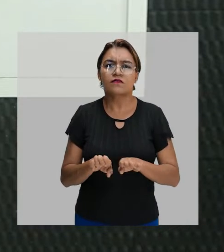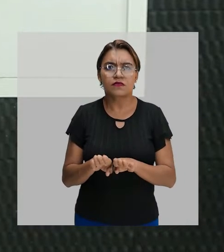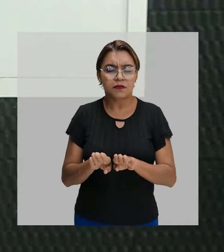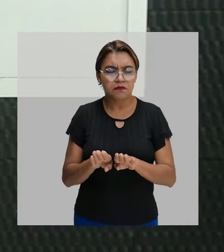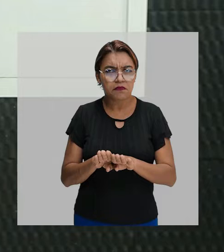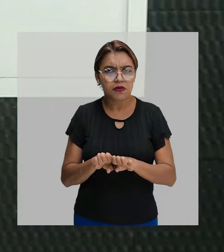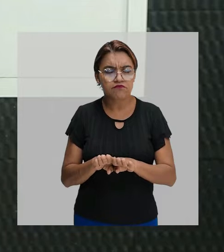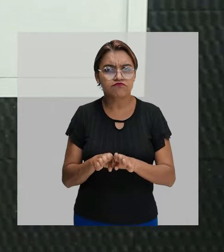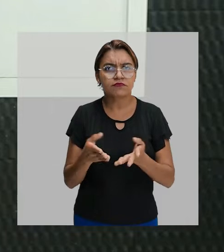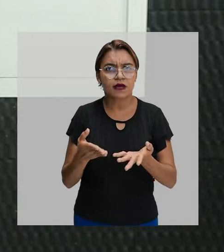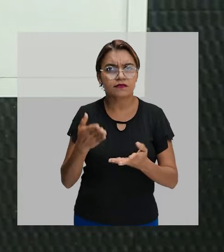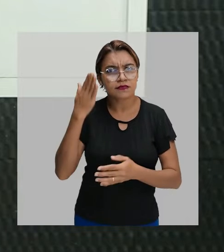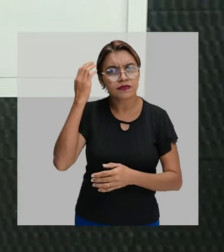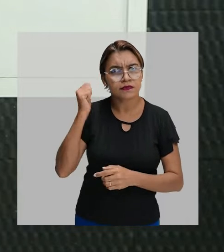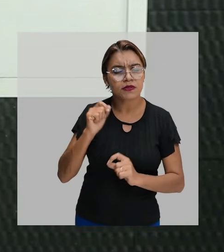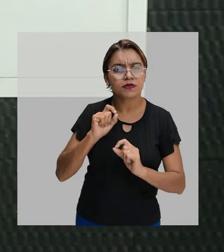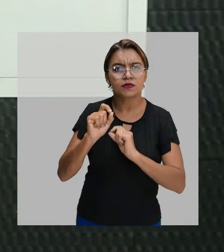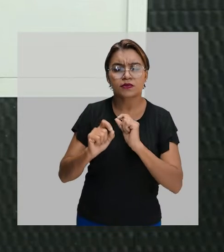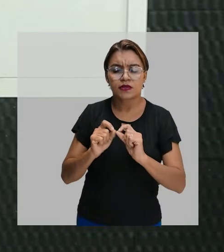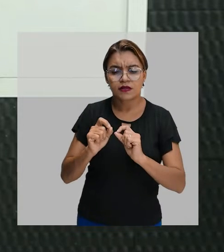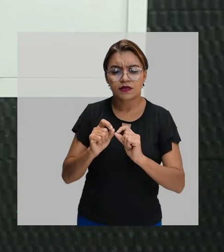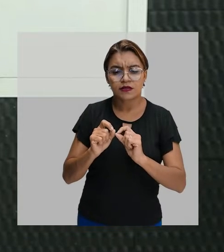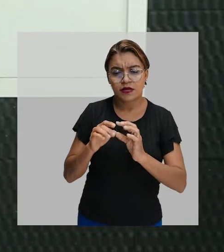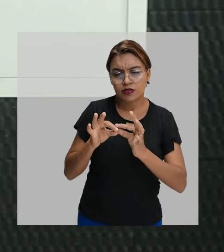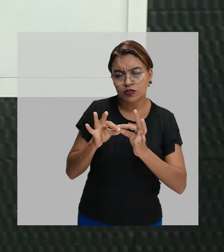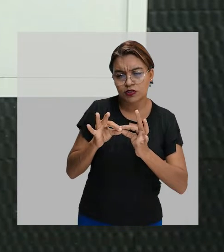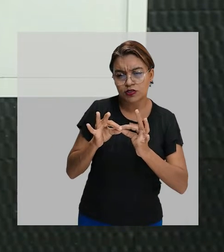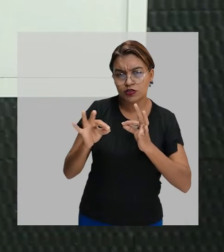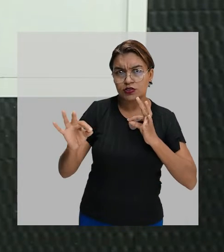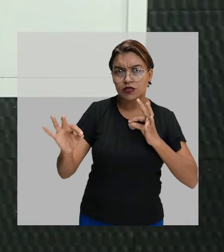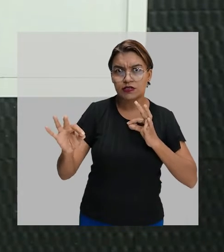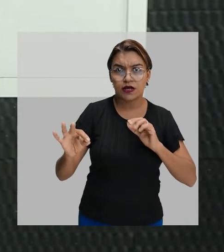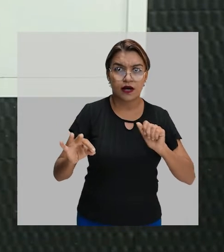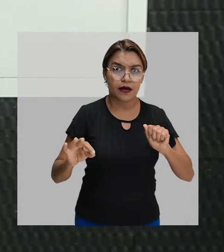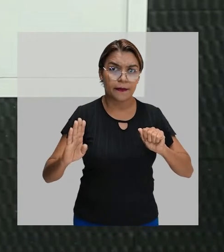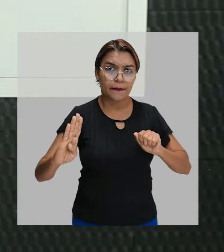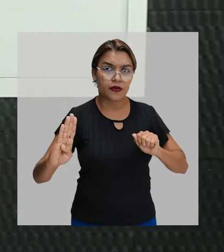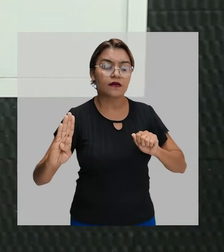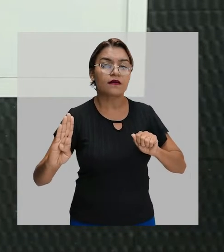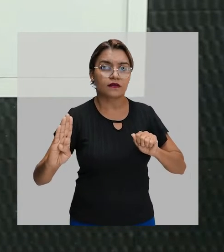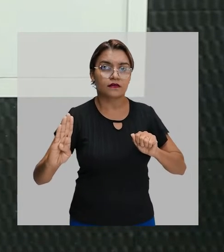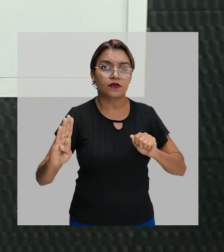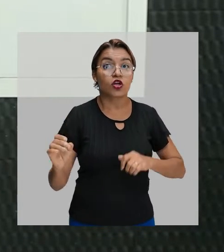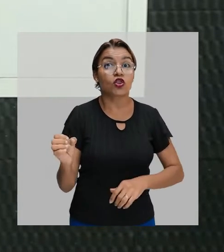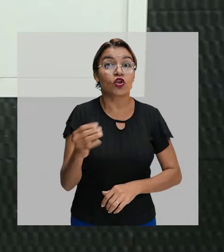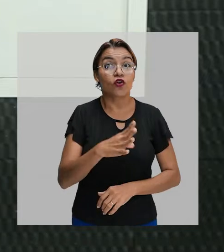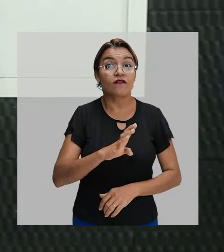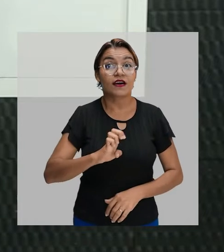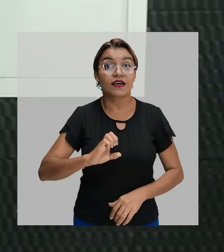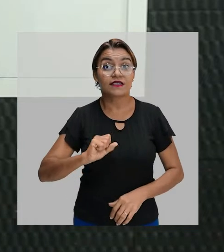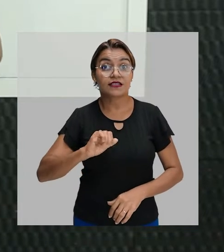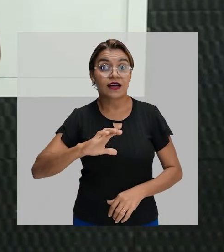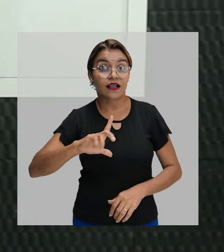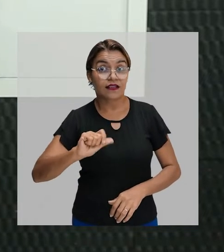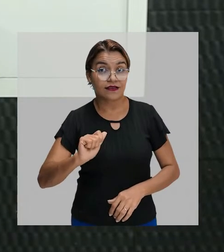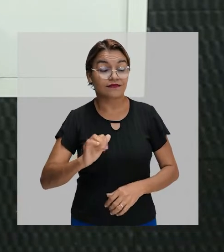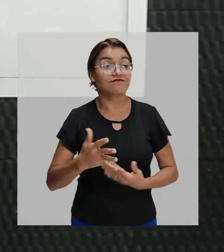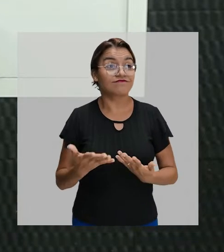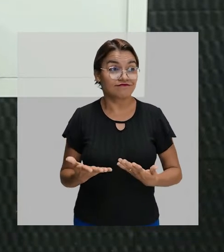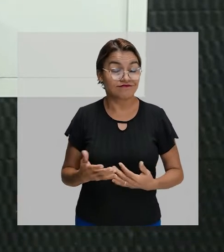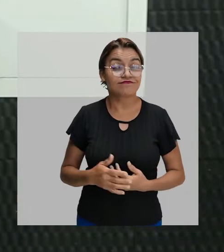quer saber agora qual vai ser essa distância de ar para de nessa nova escala